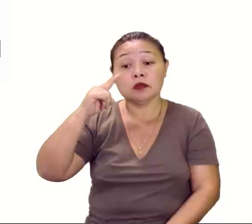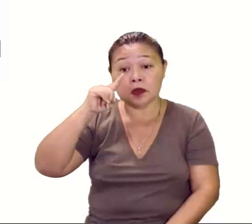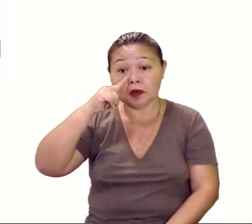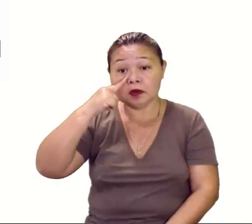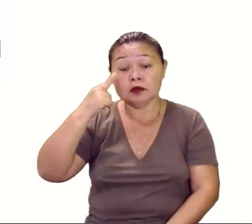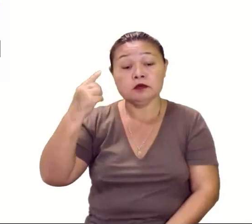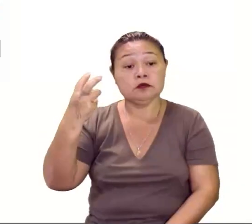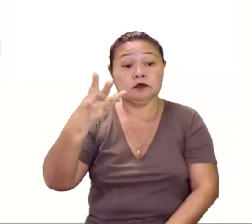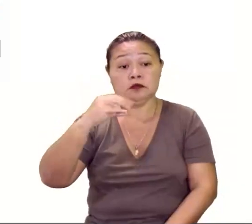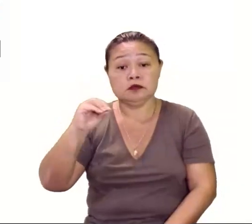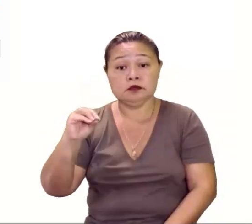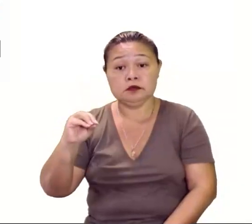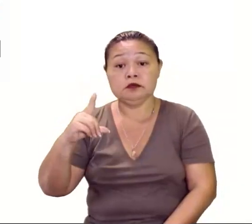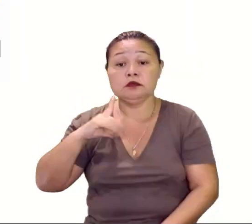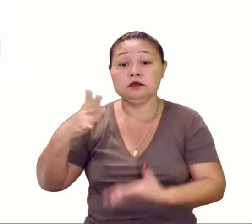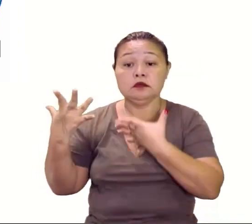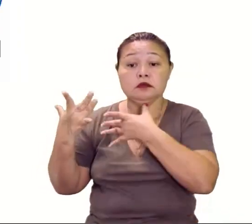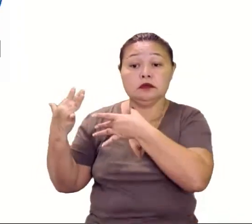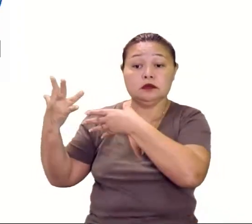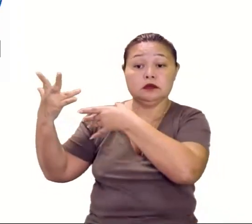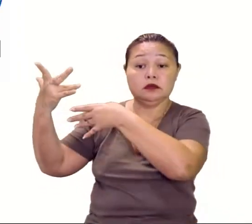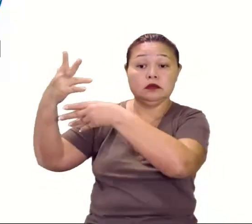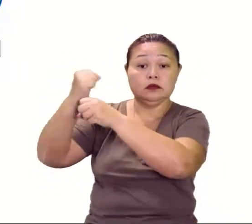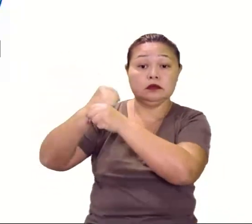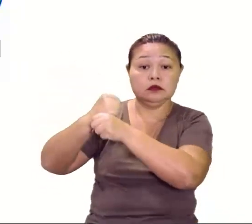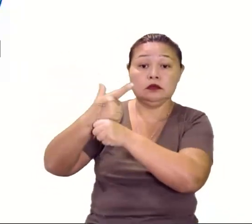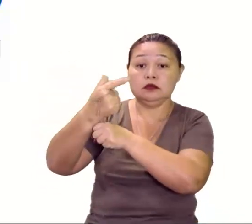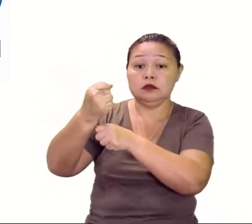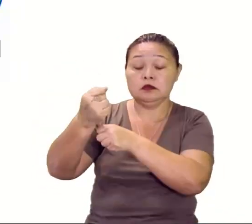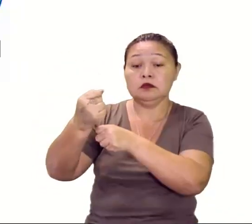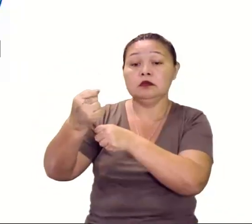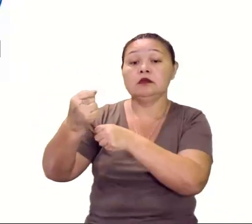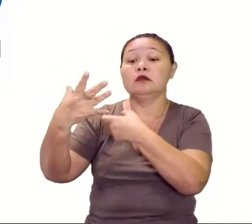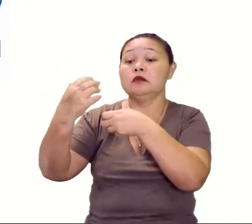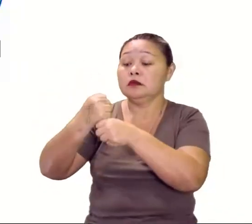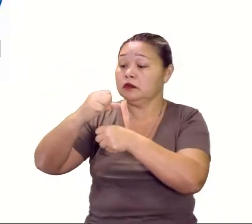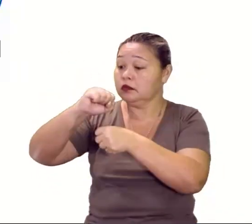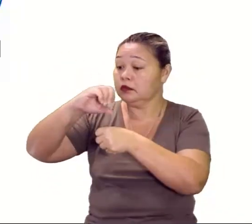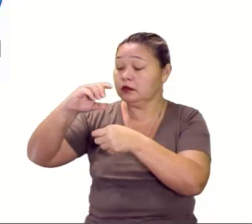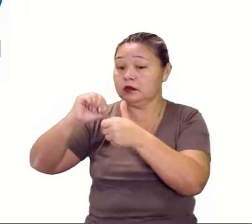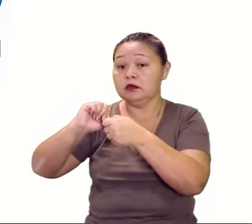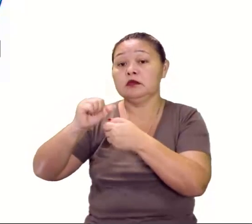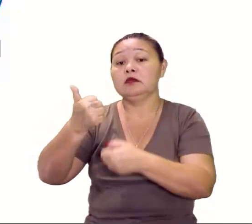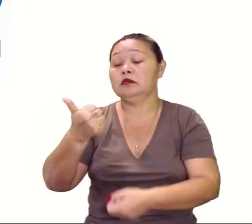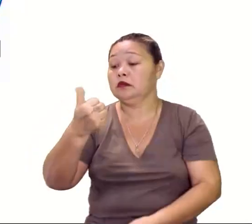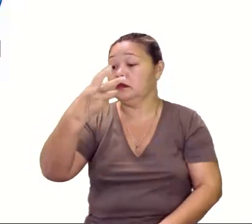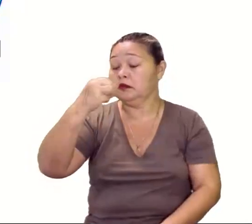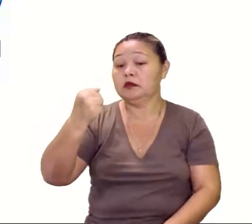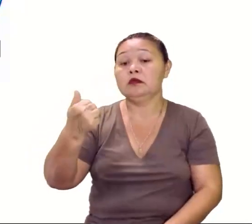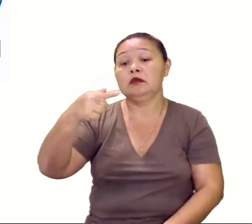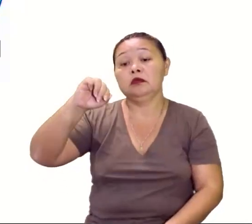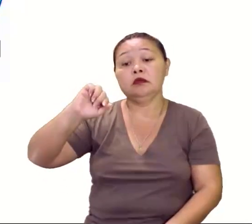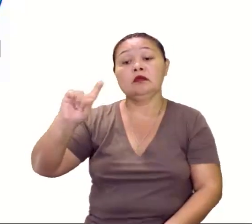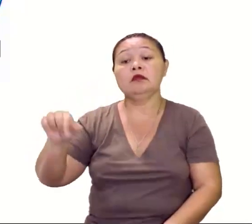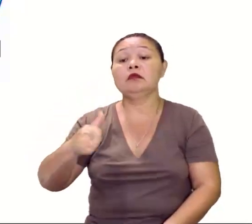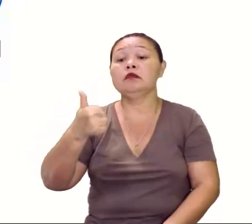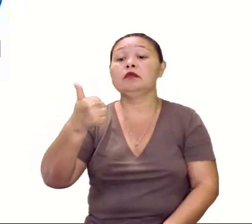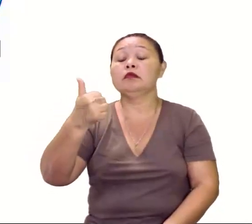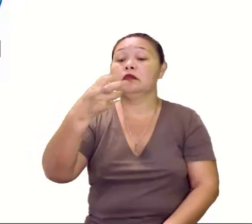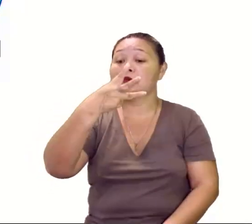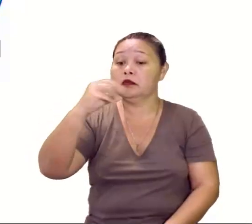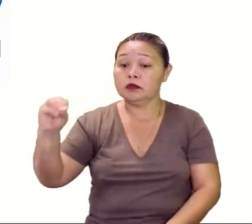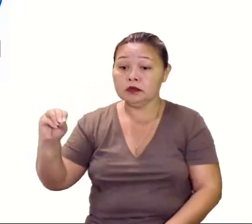total... 300. Se você somar aqui, ó, 20 com 80 dá 100, 130 com 70, 200, 100 com